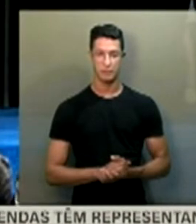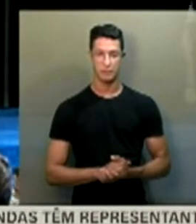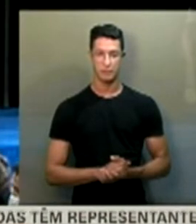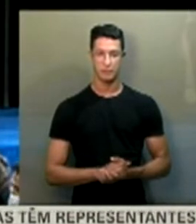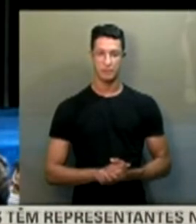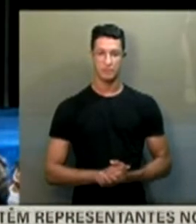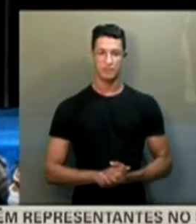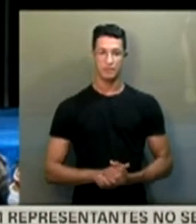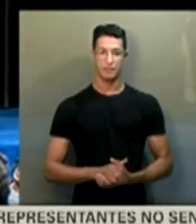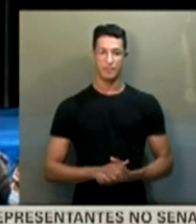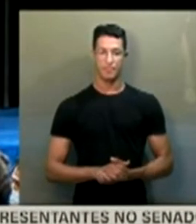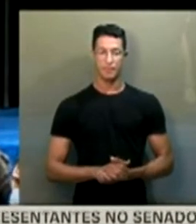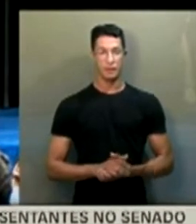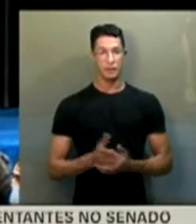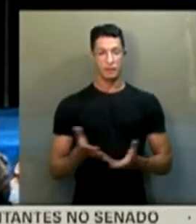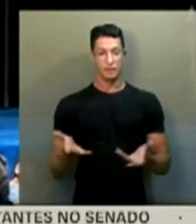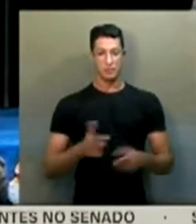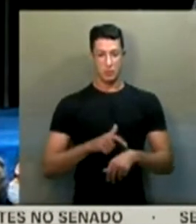São